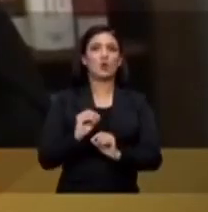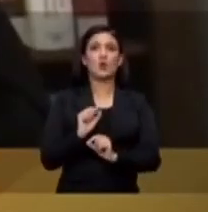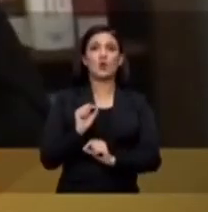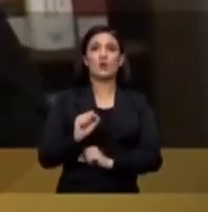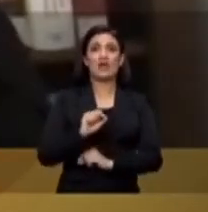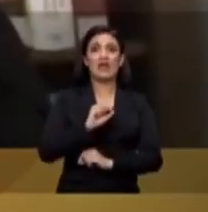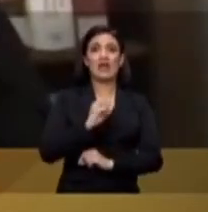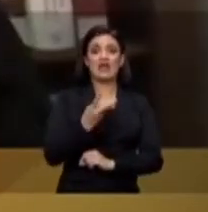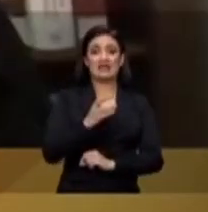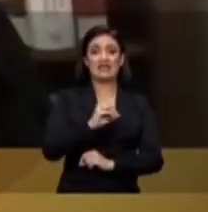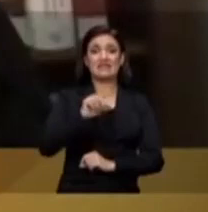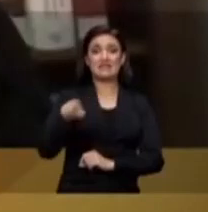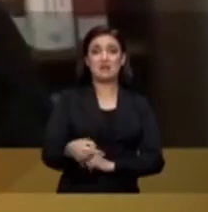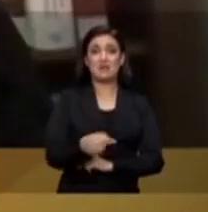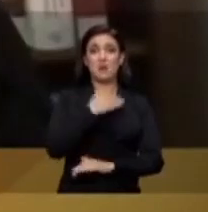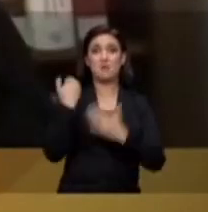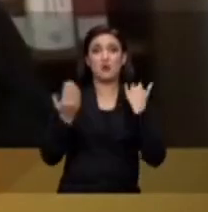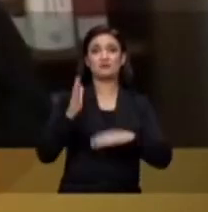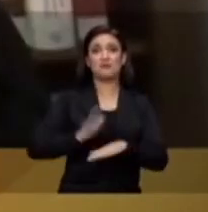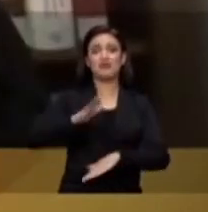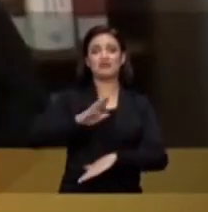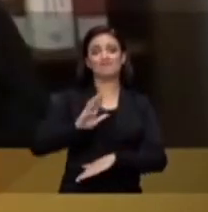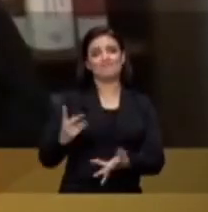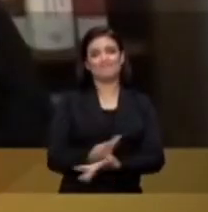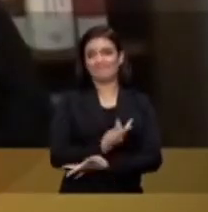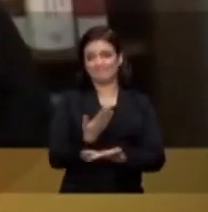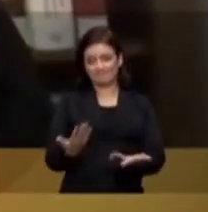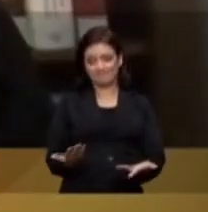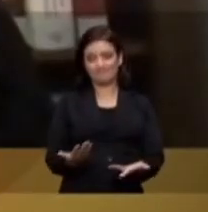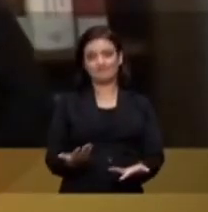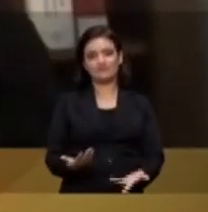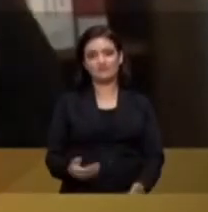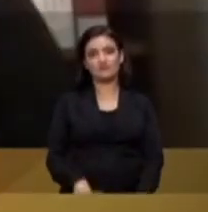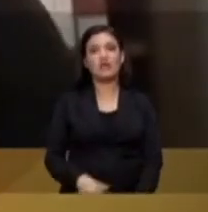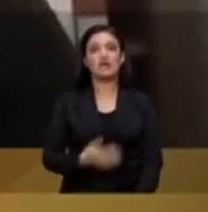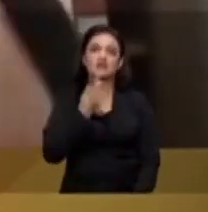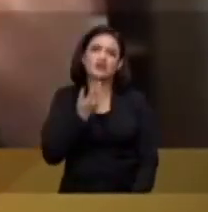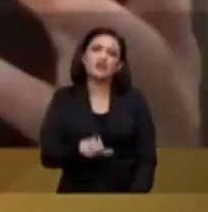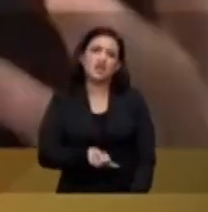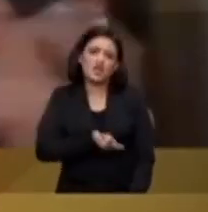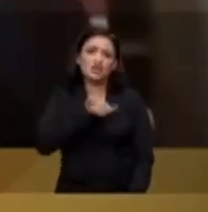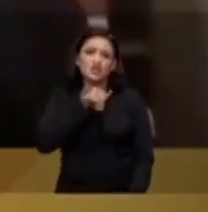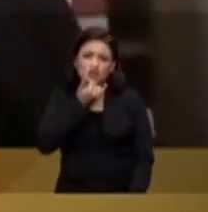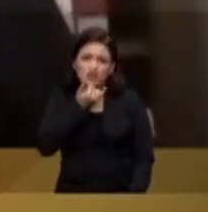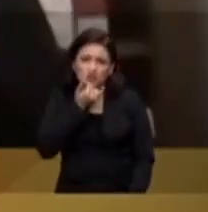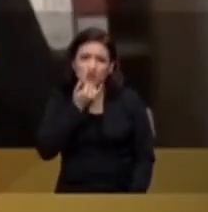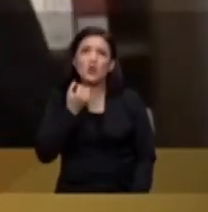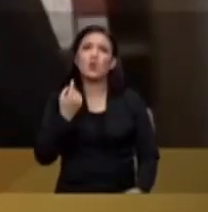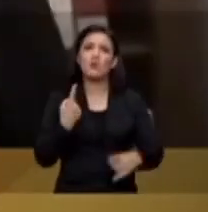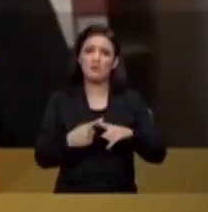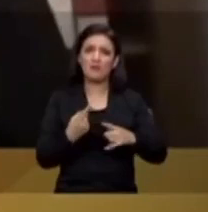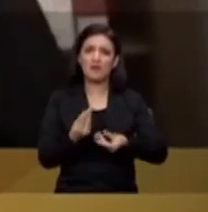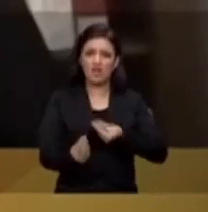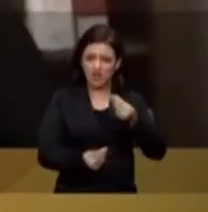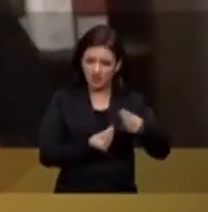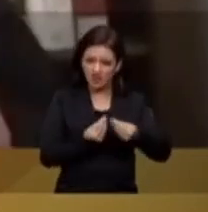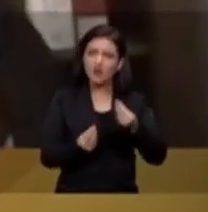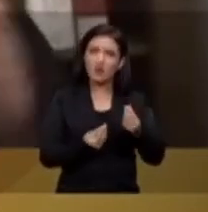300 mil mortes. É como me pronuncio, senhor presidente, pedindo escusas, não apenas pela veemência dos